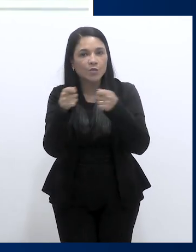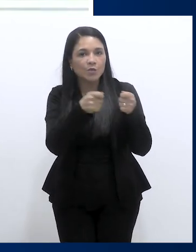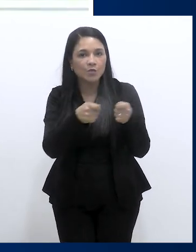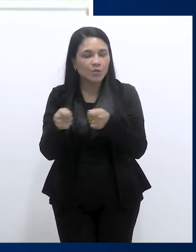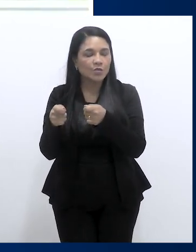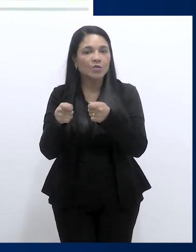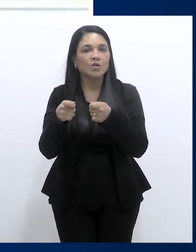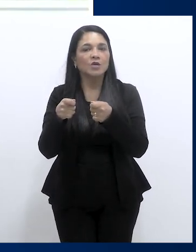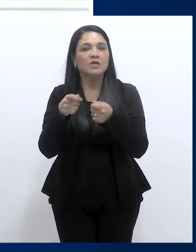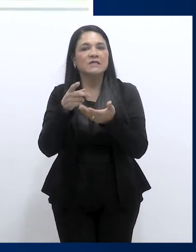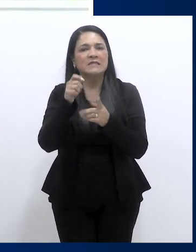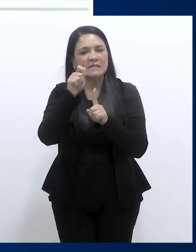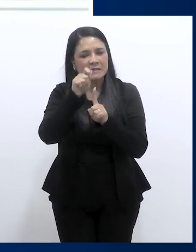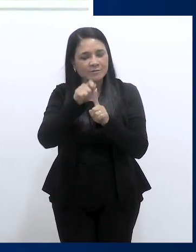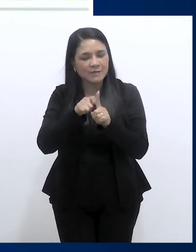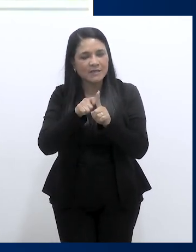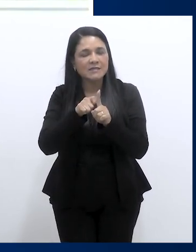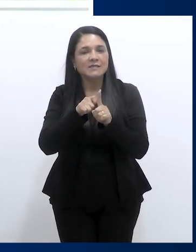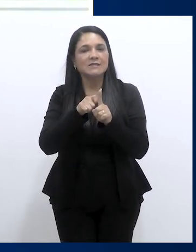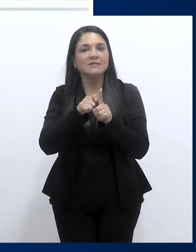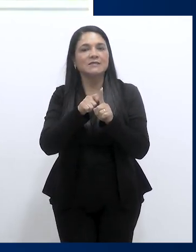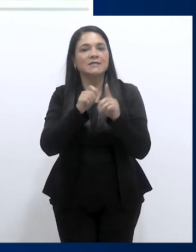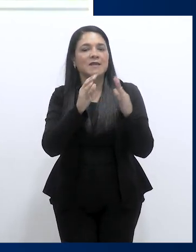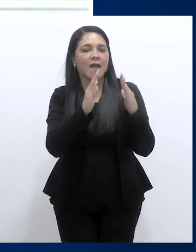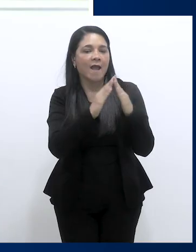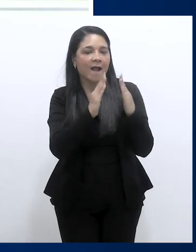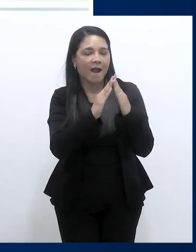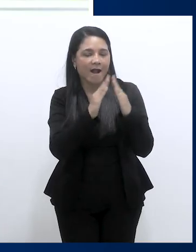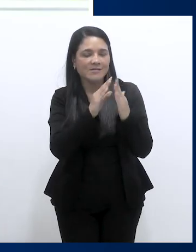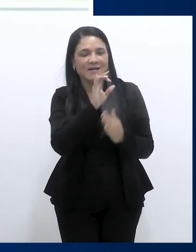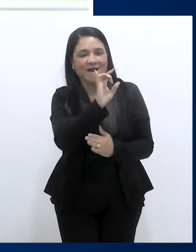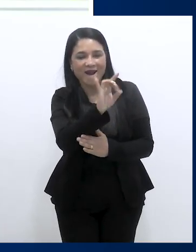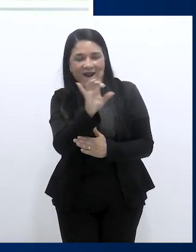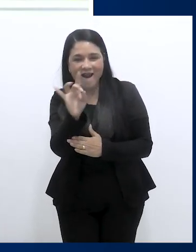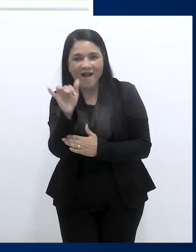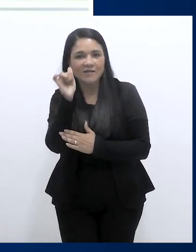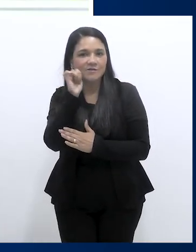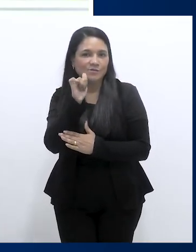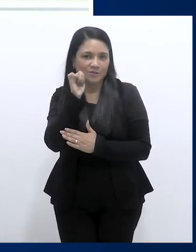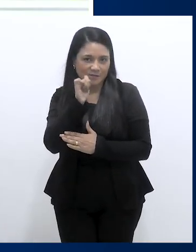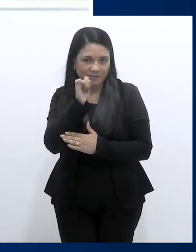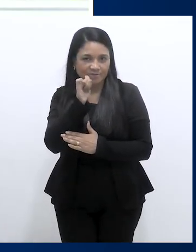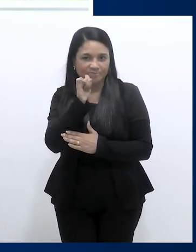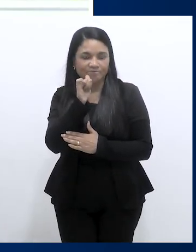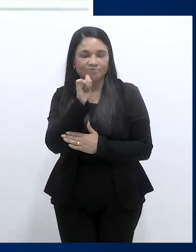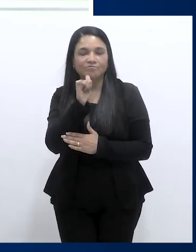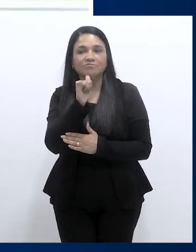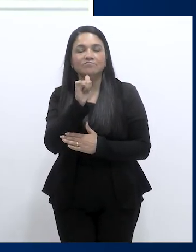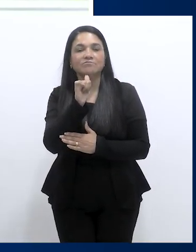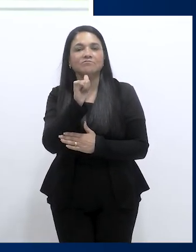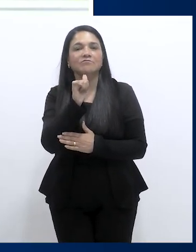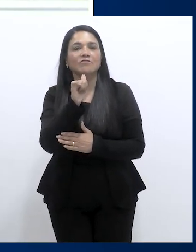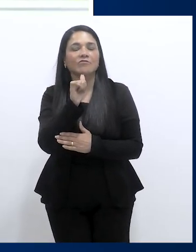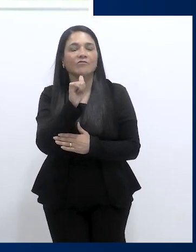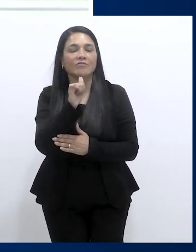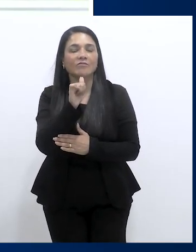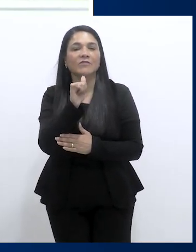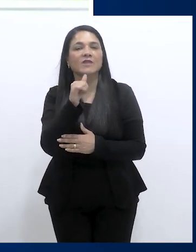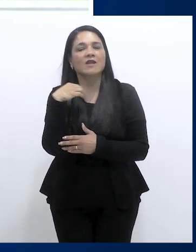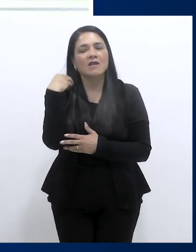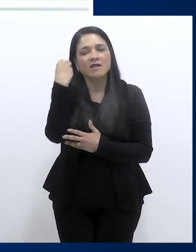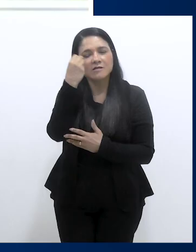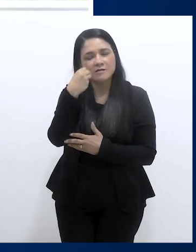e todos os meses, cada vez na casa de uma delas, né? No qual a gente